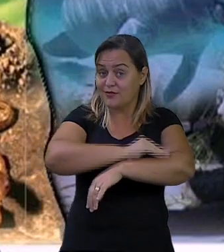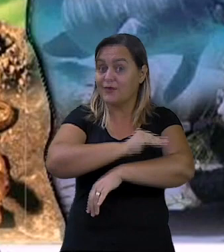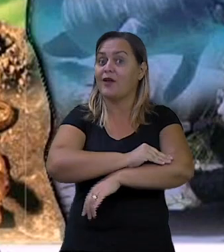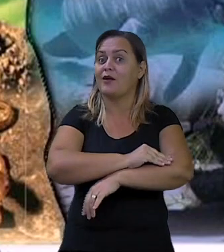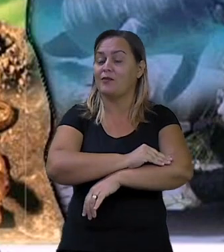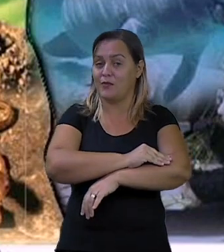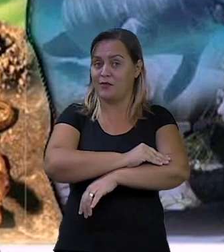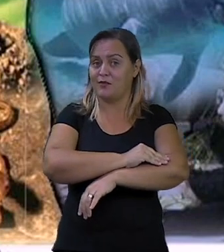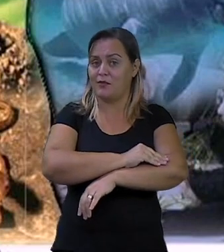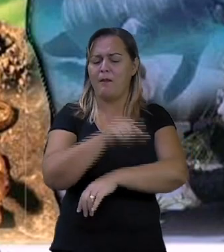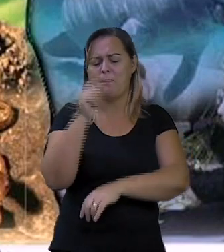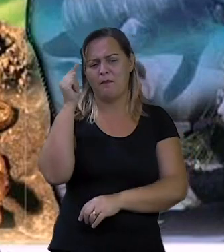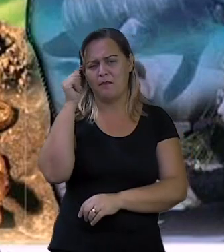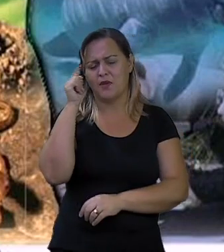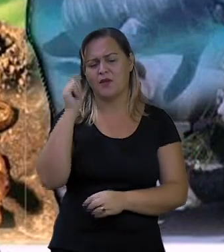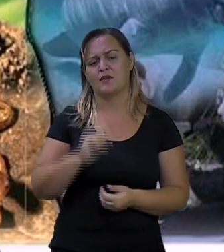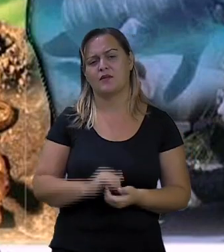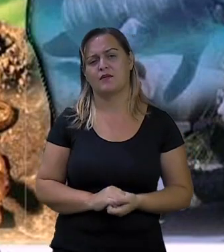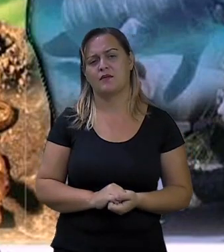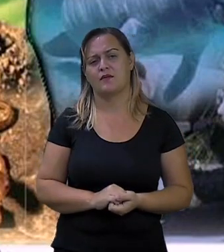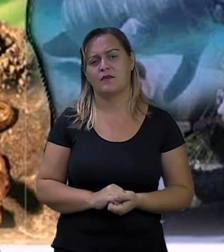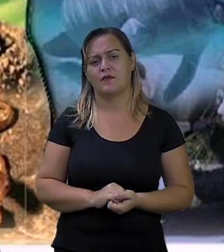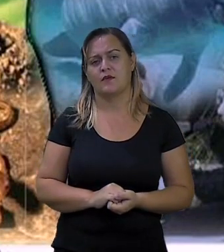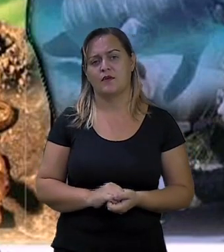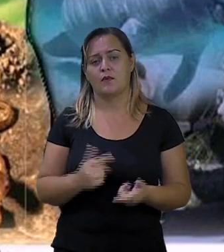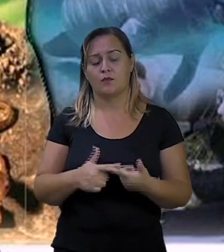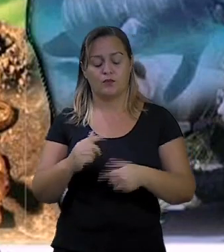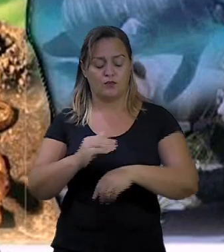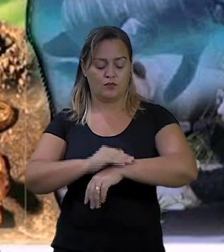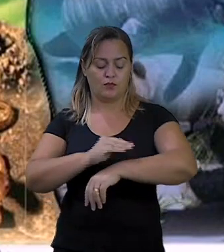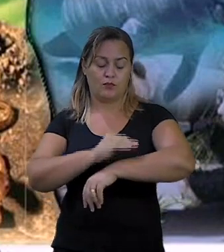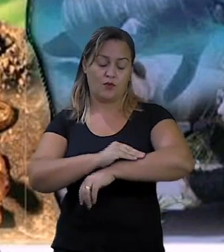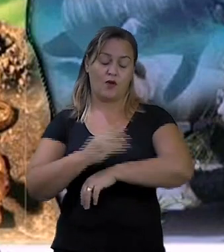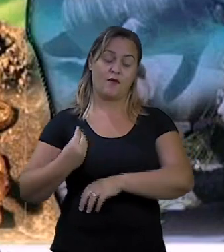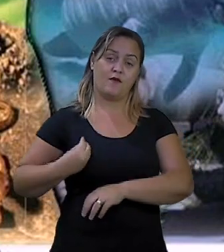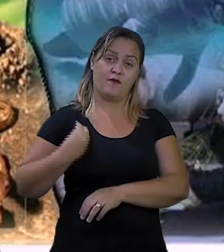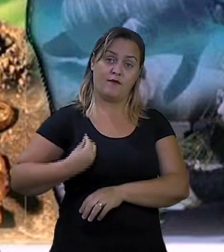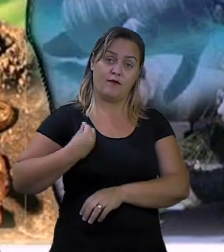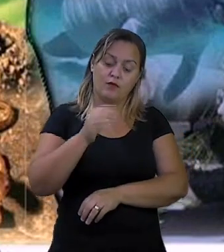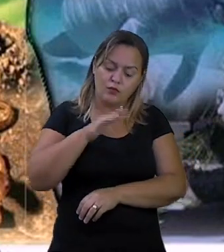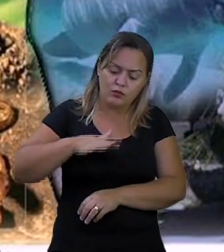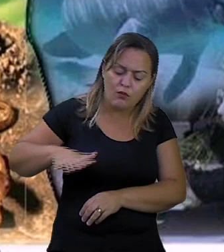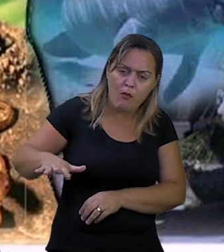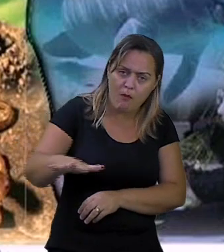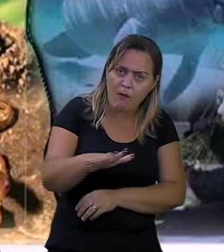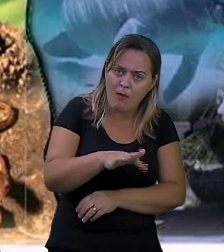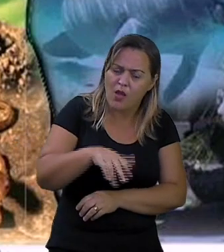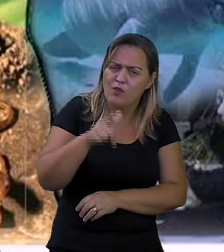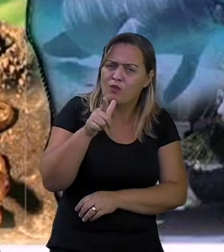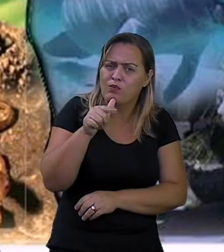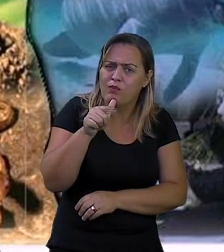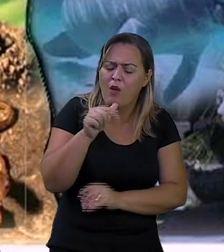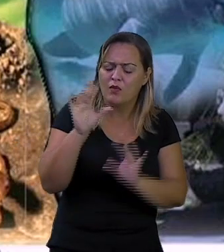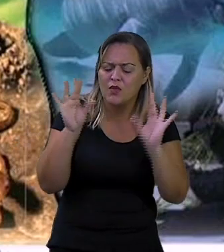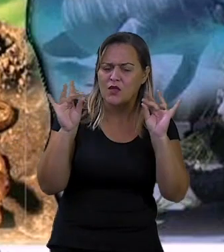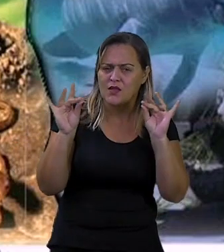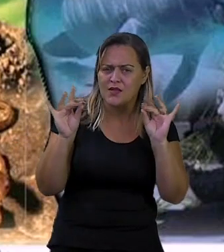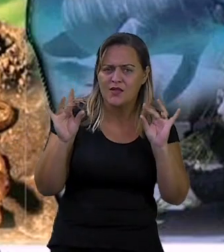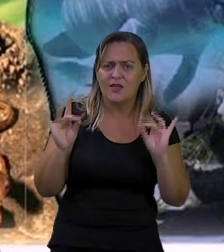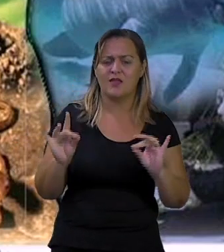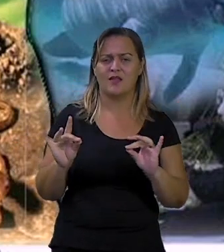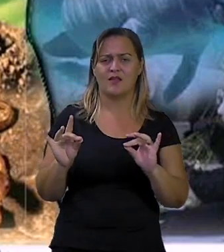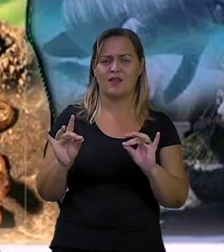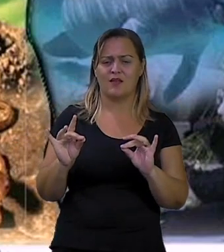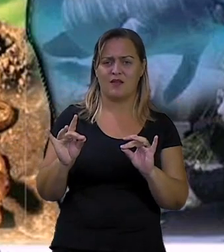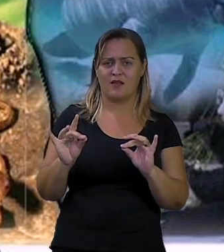mangas porque eles vivem em meio Aquático úmido que vai providenciar